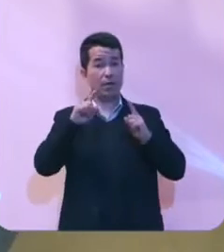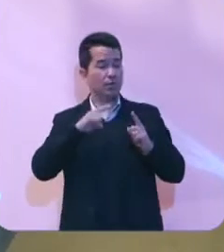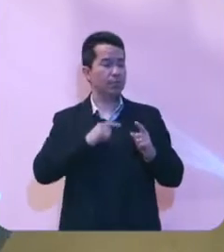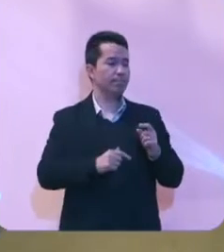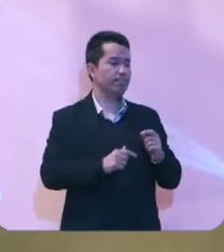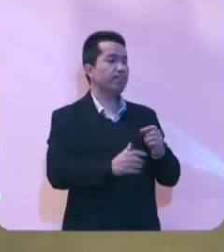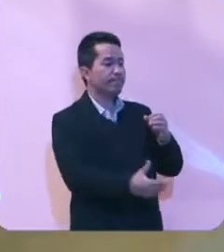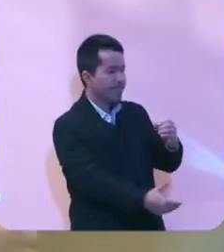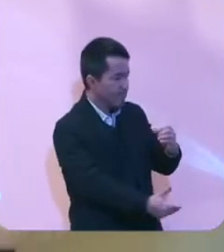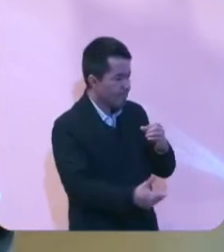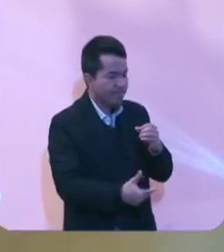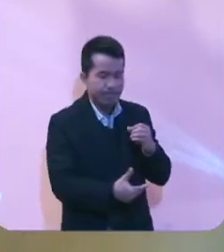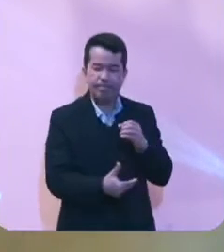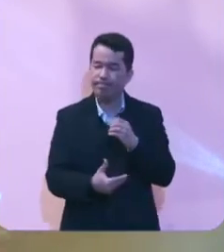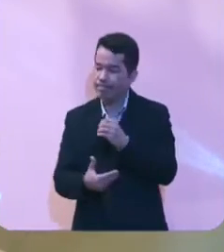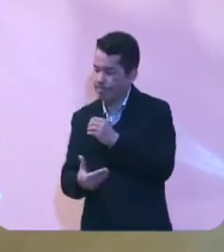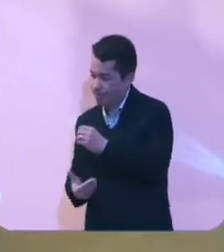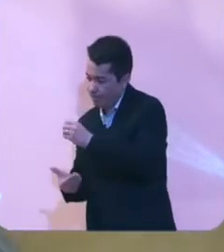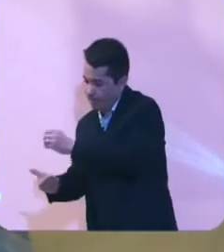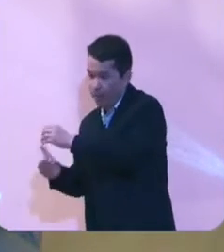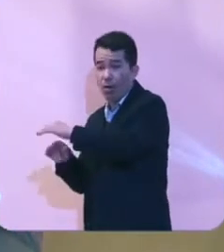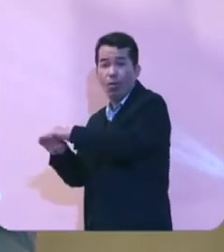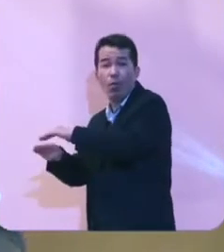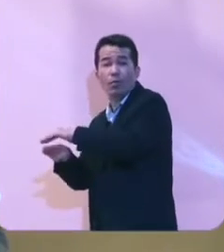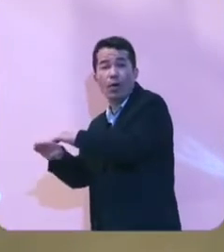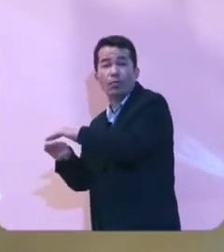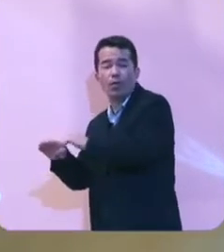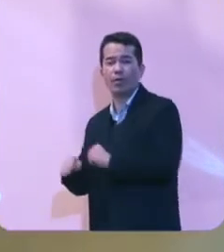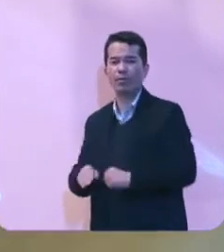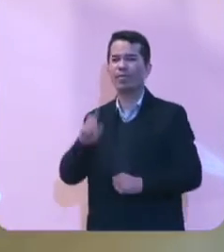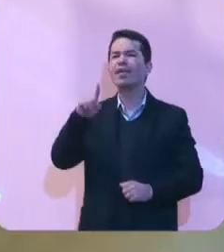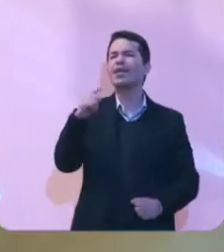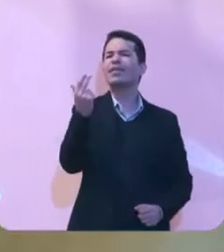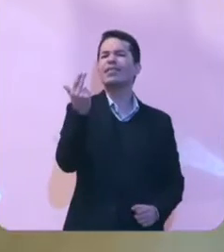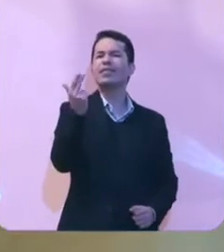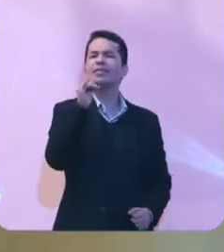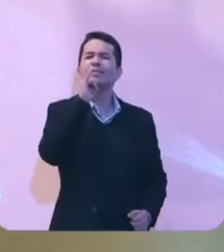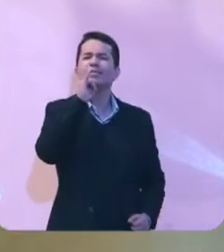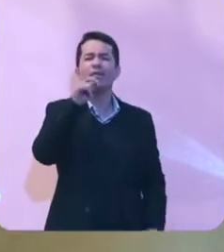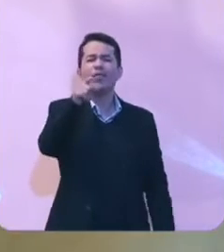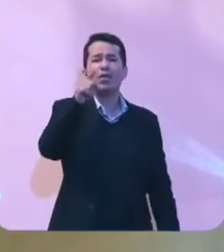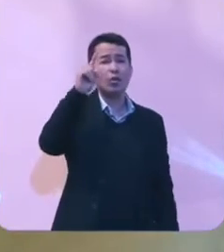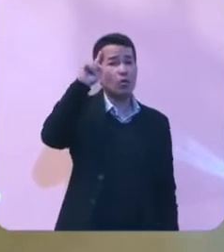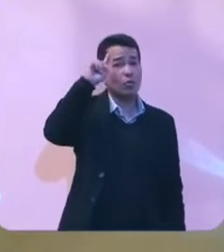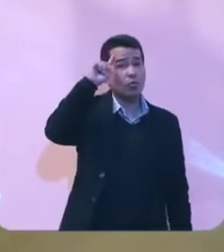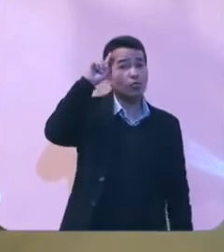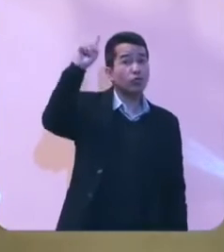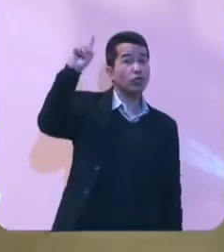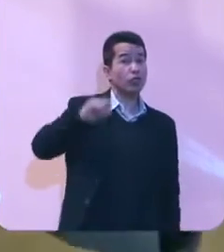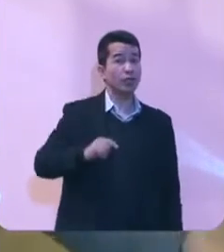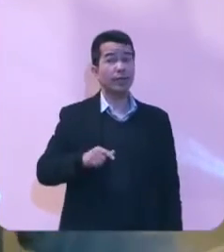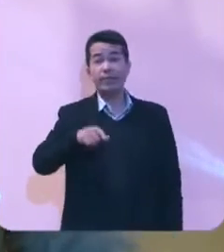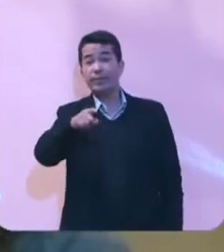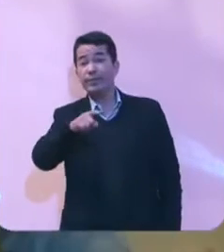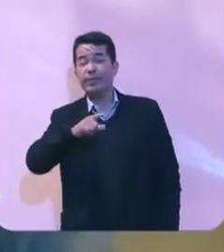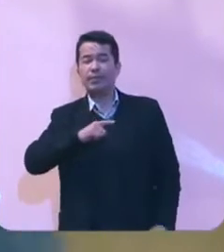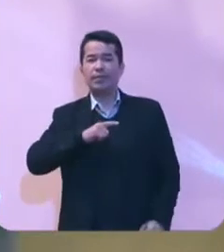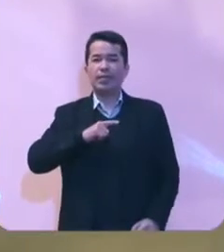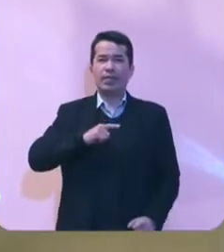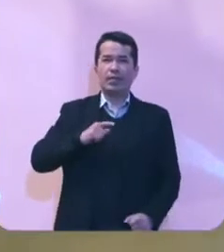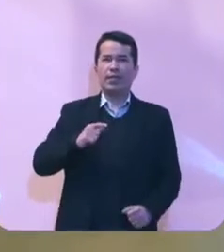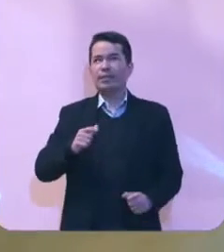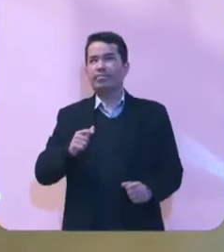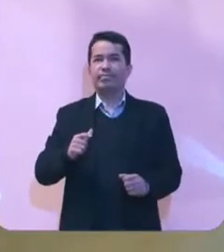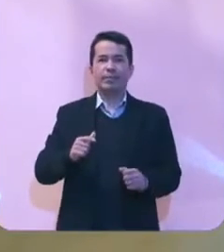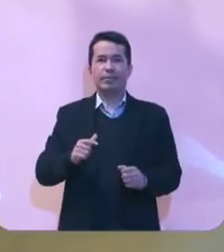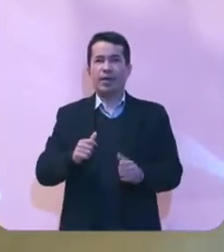comida. É como se você chegasse aqui, não é? No dia das primícias, e viesse trazendo os seus quilos de alimento que